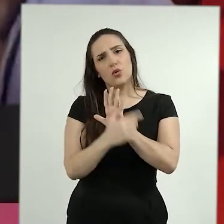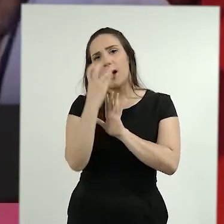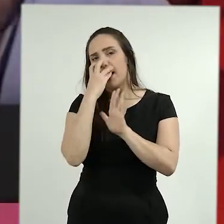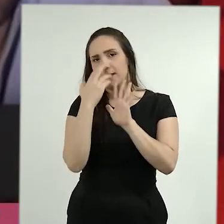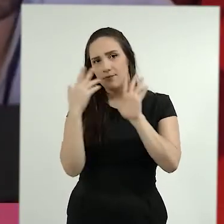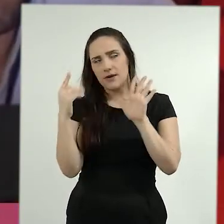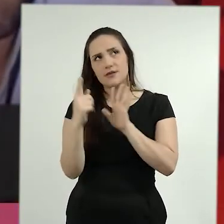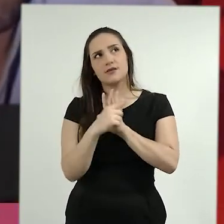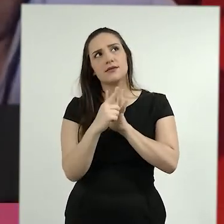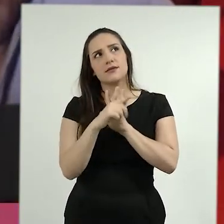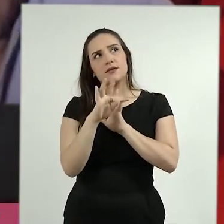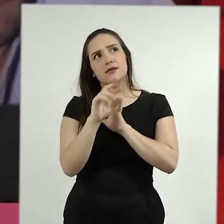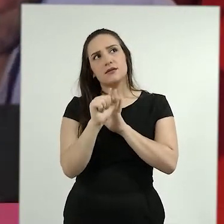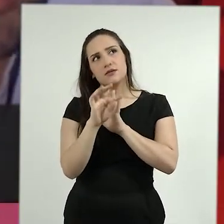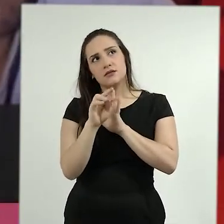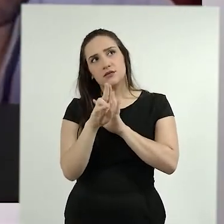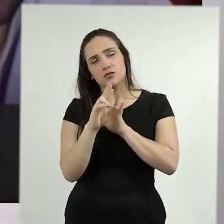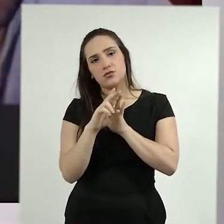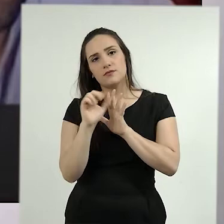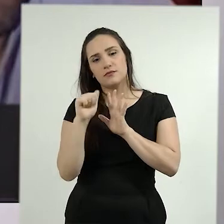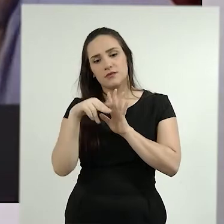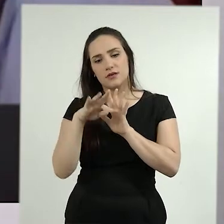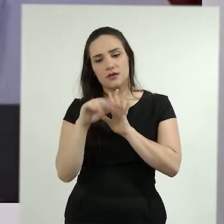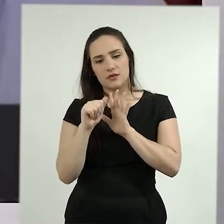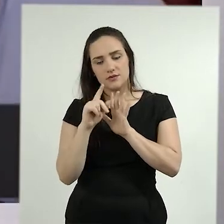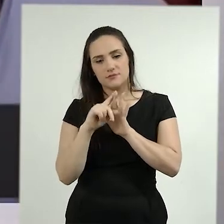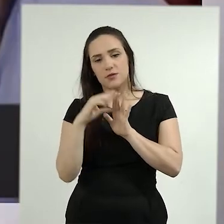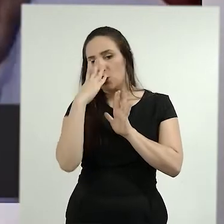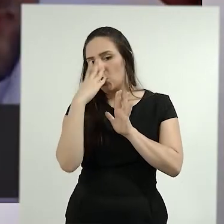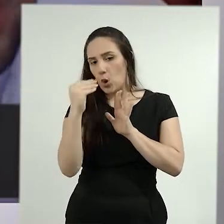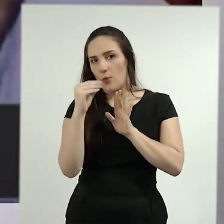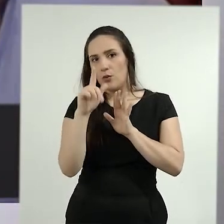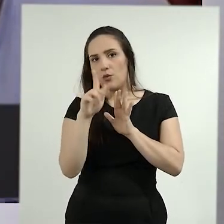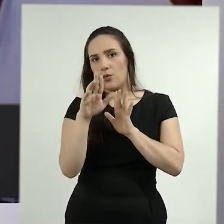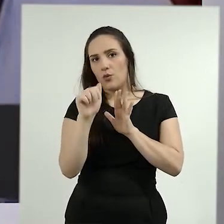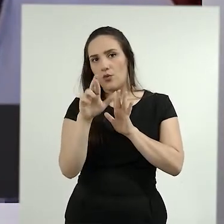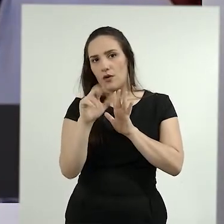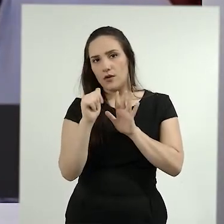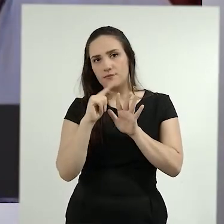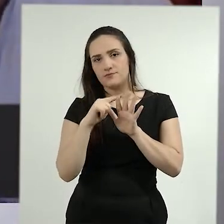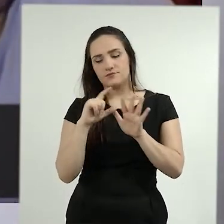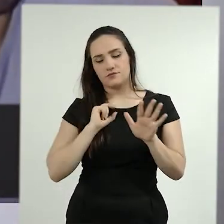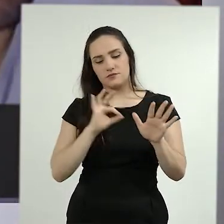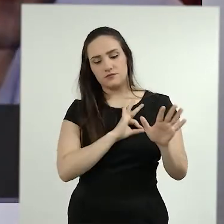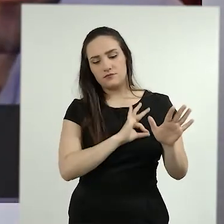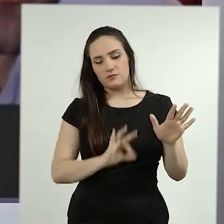tinha o tatu-canastra, ainda tem, né, a anta, o lobo-guará, a onça-parda,